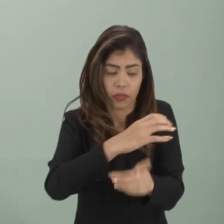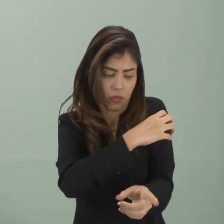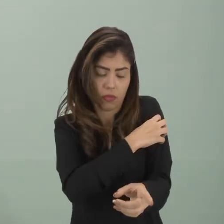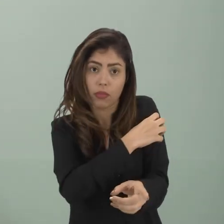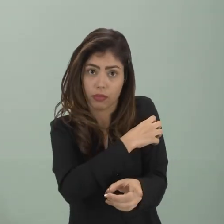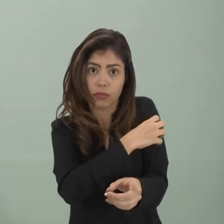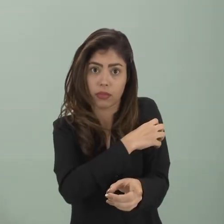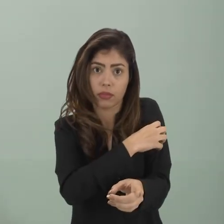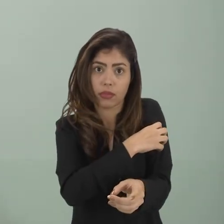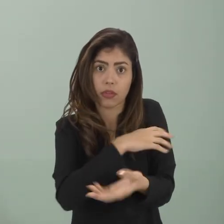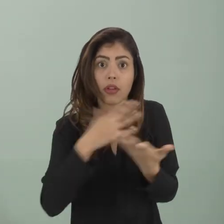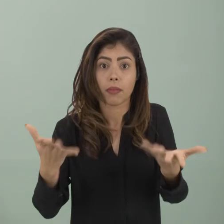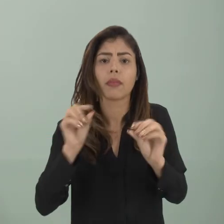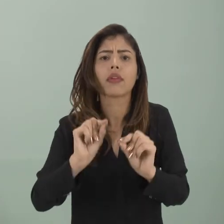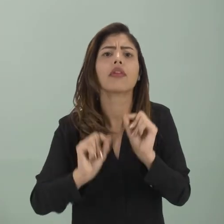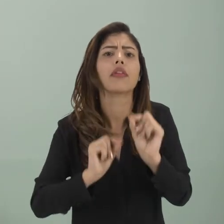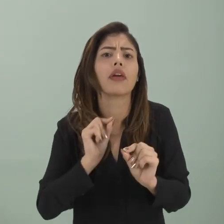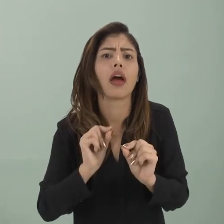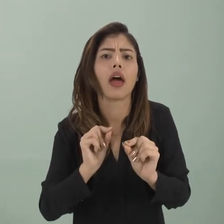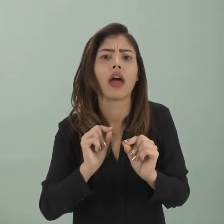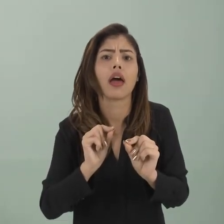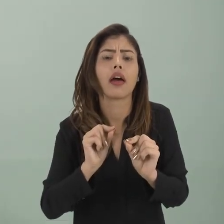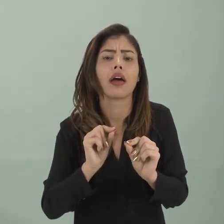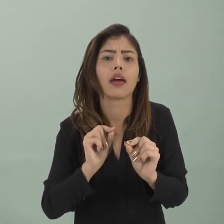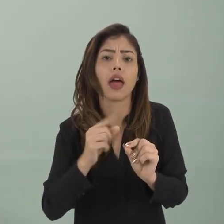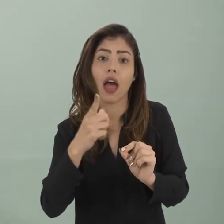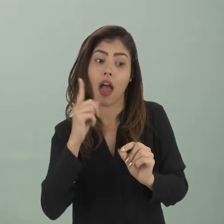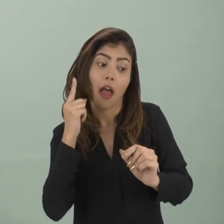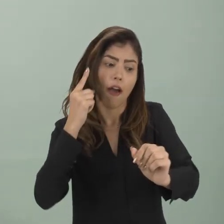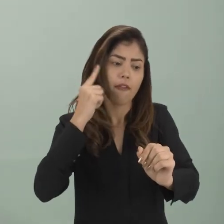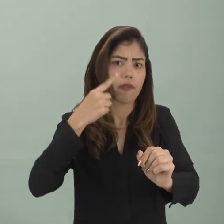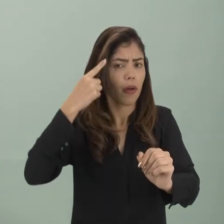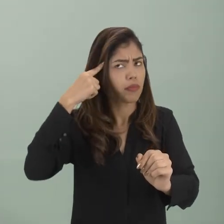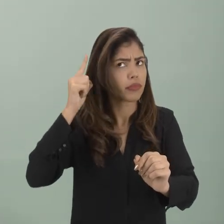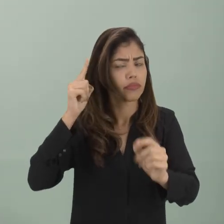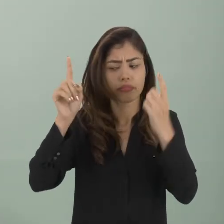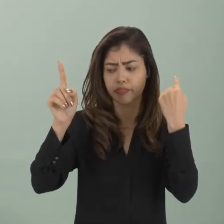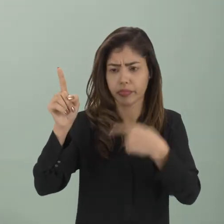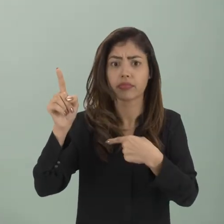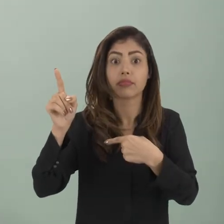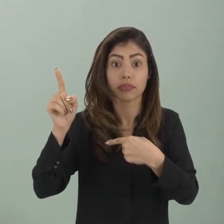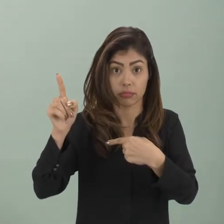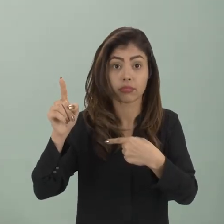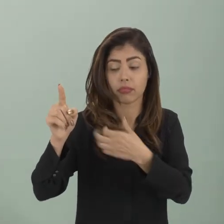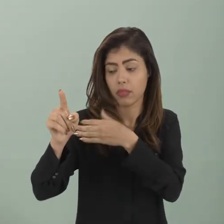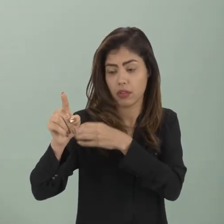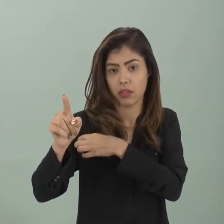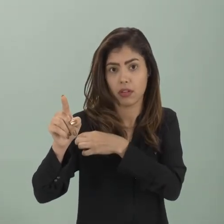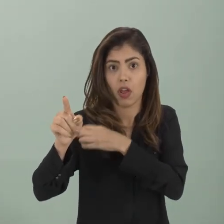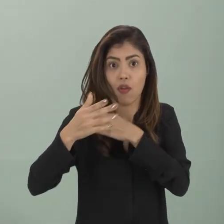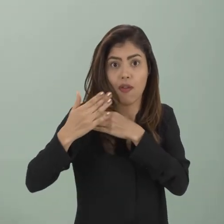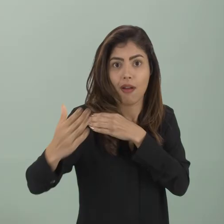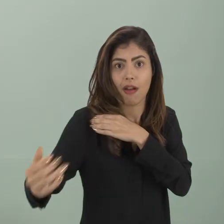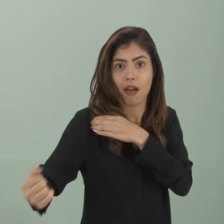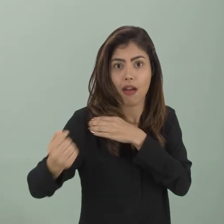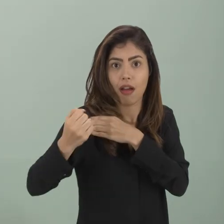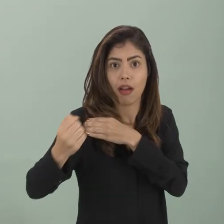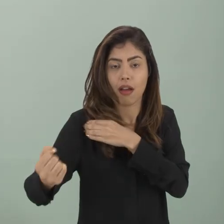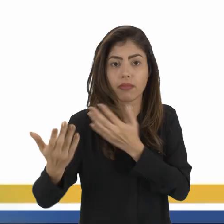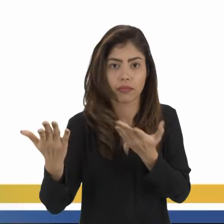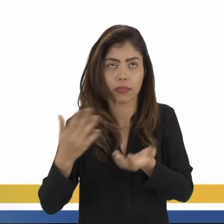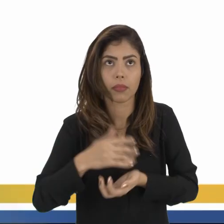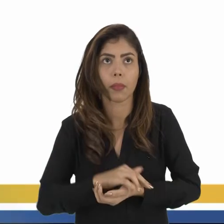músculo para que, ao mandar uma informação, nós possamos realizar esse movimento muscular.